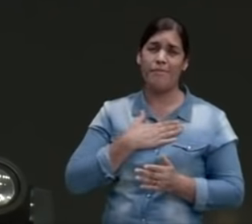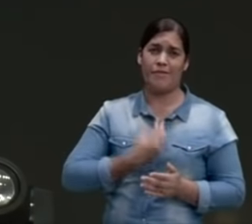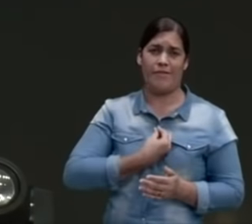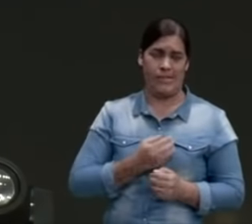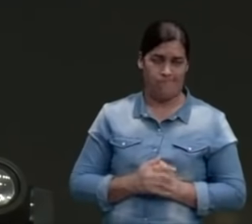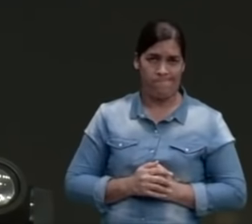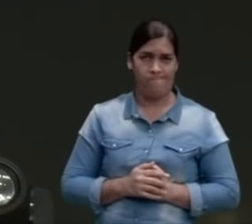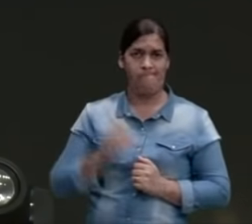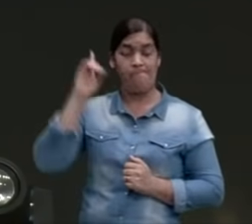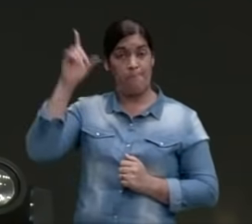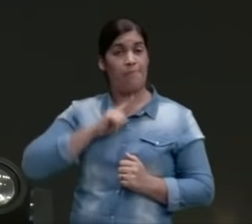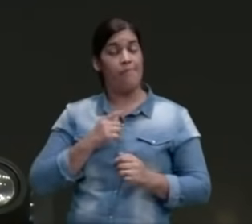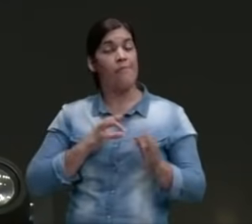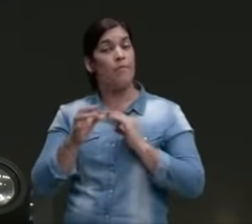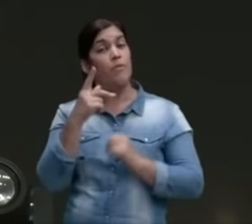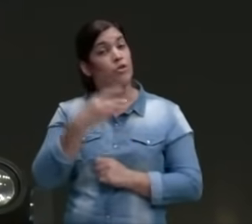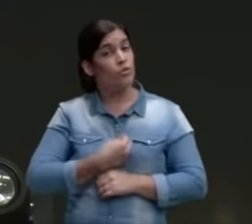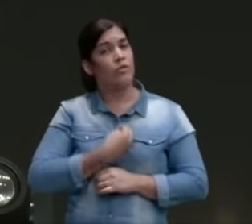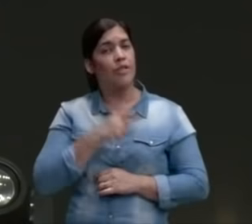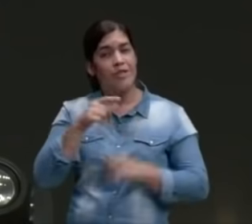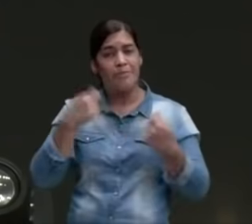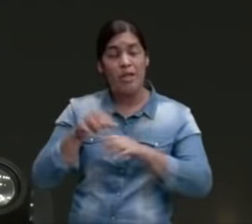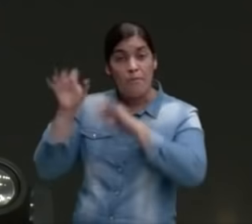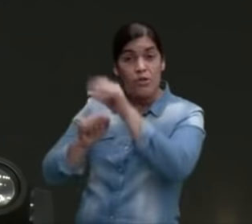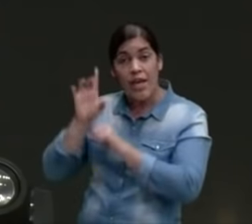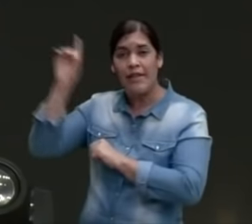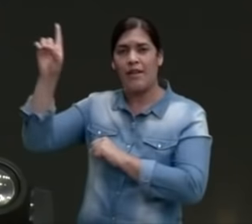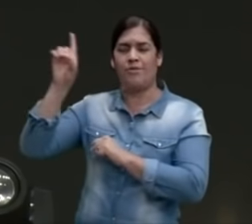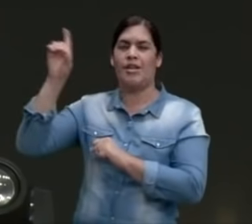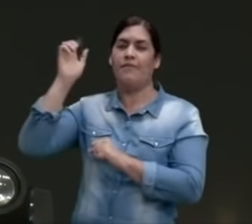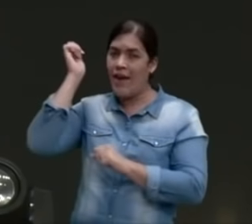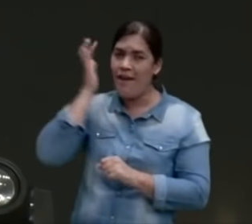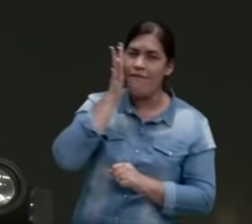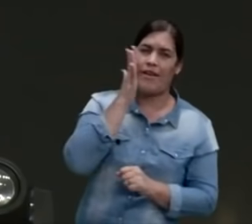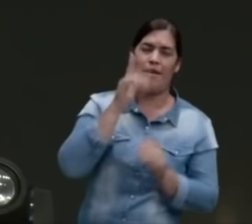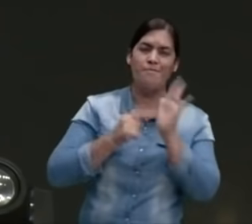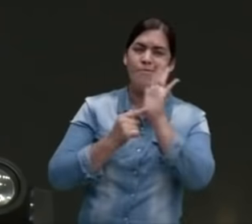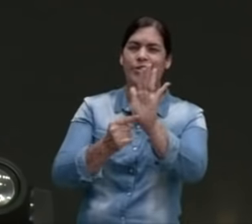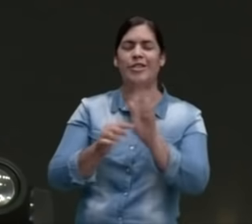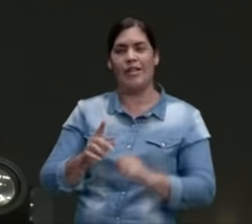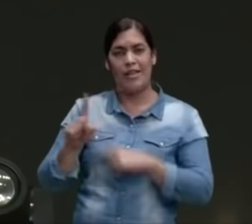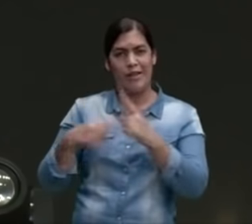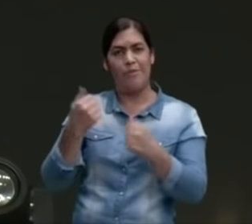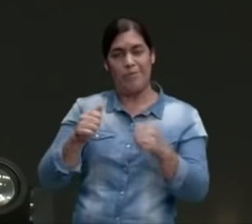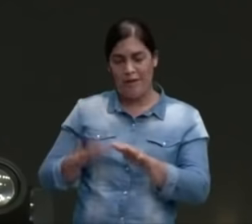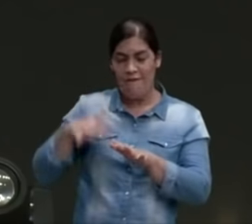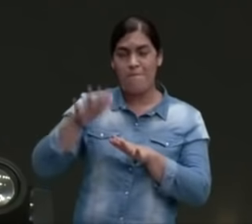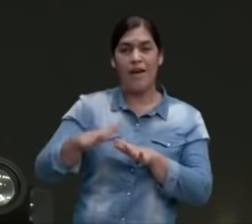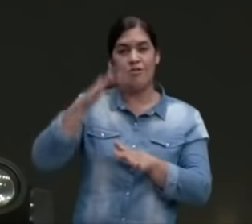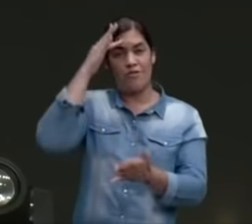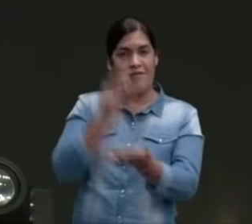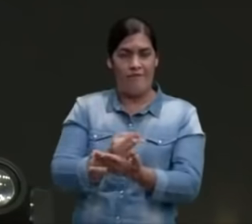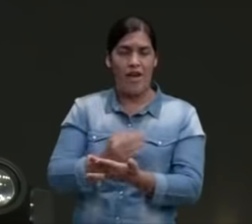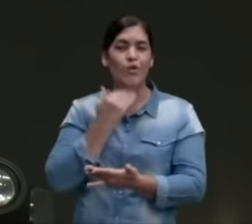tem um plano para a sua vida. Basta você buscar em Deus e Ele vai se revelar. E depois disso, você tem que dar um passo de fé. Não